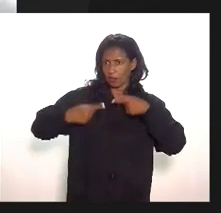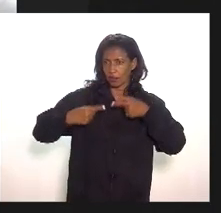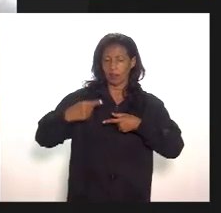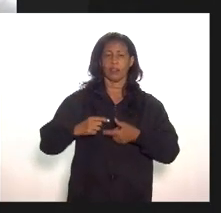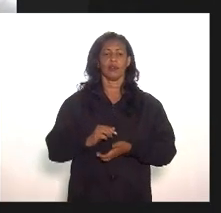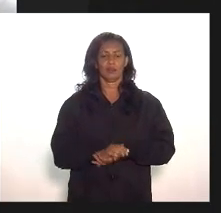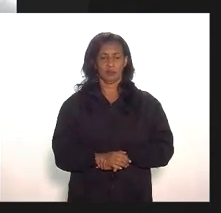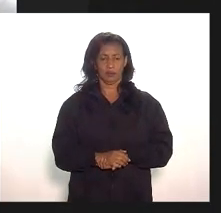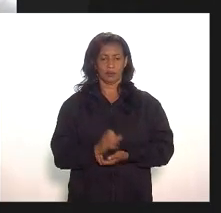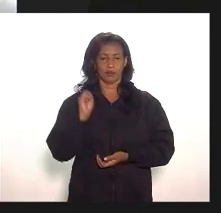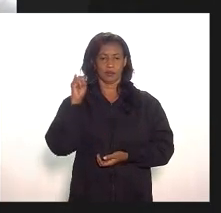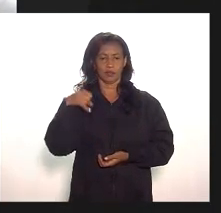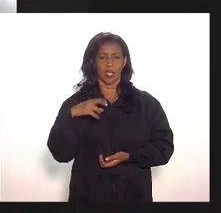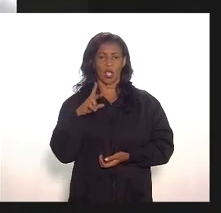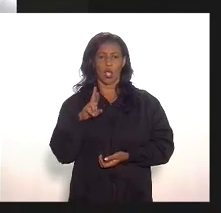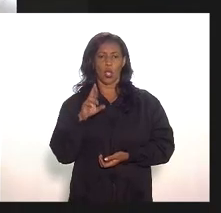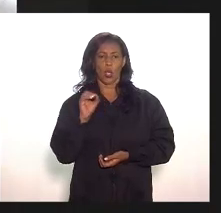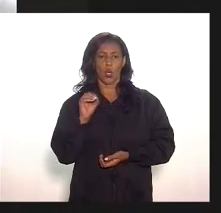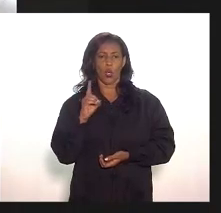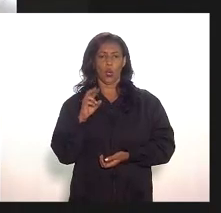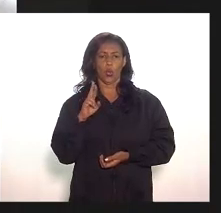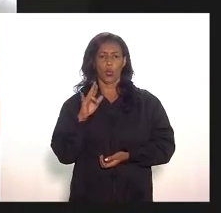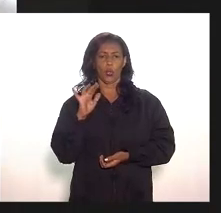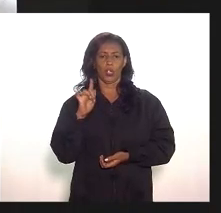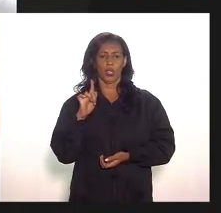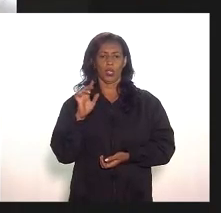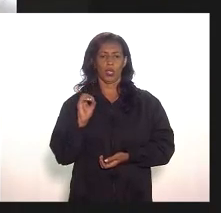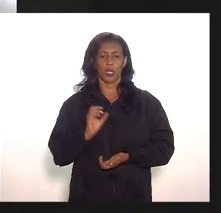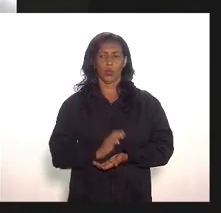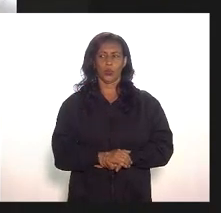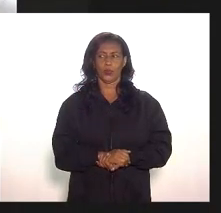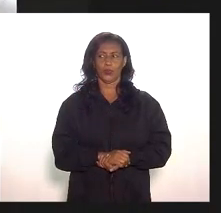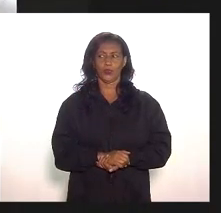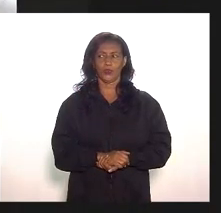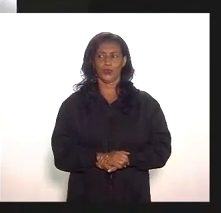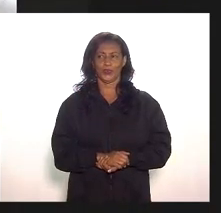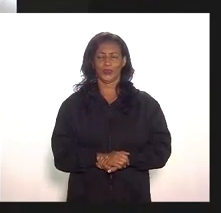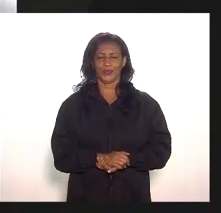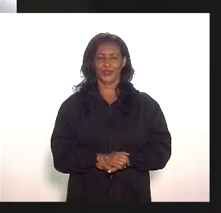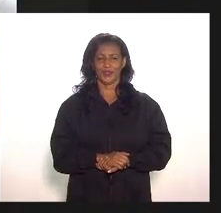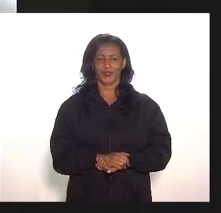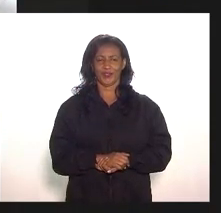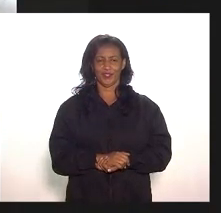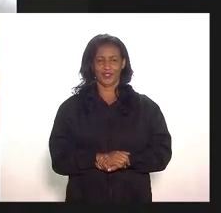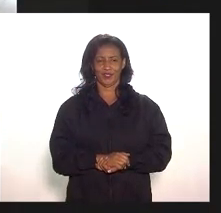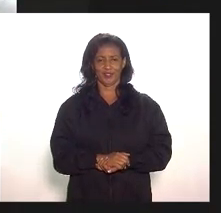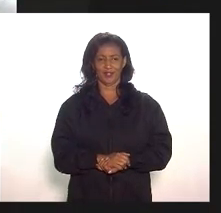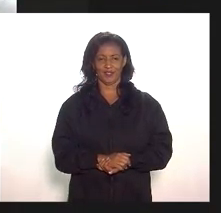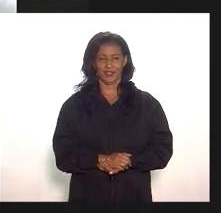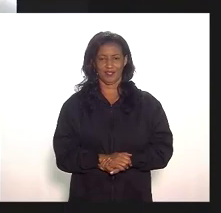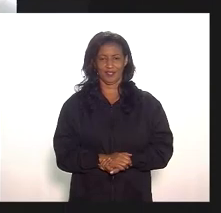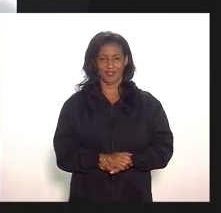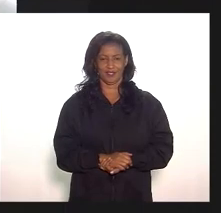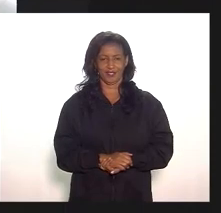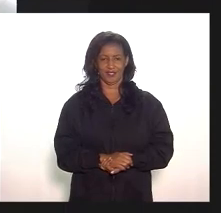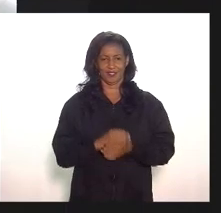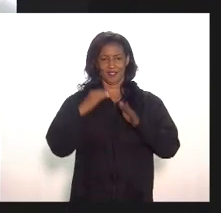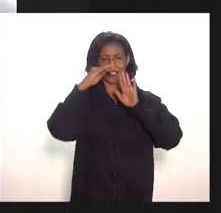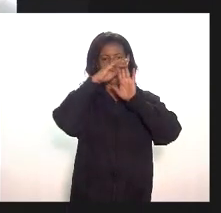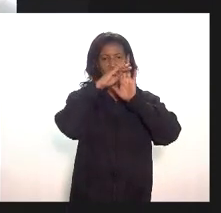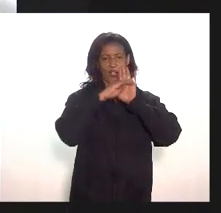Amorim. Rodrigo Amorim para discutir. Rodrigo. Ok. Vamos à questão de ordem. O